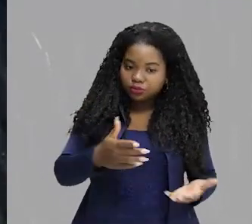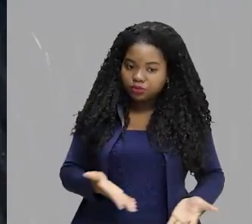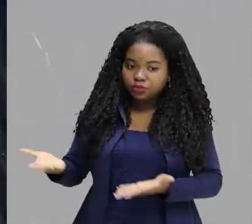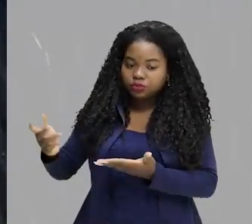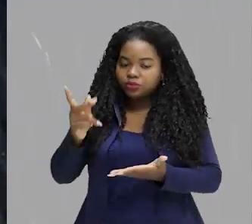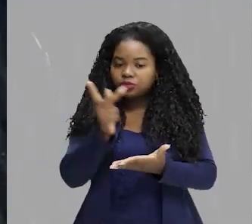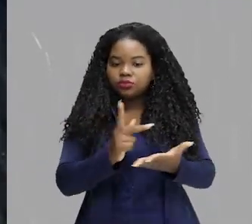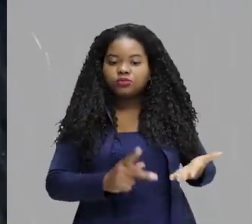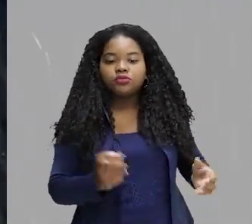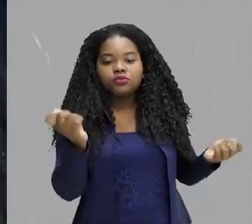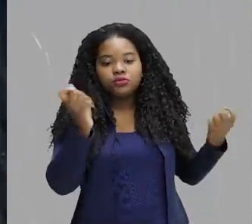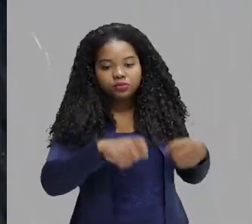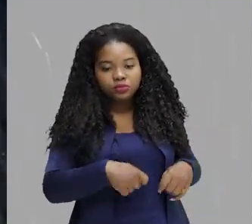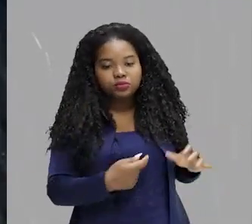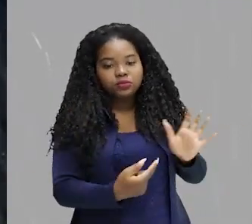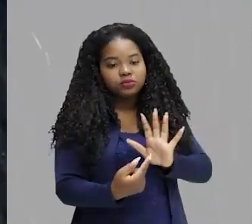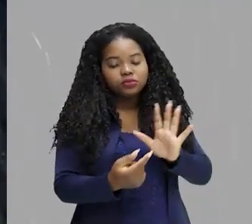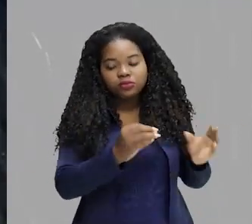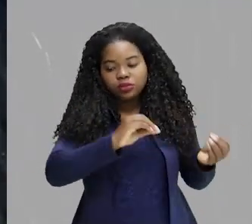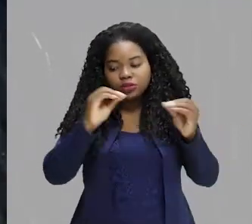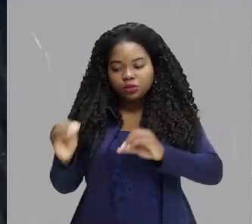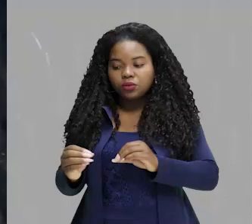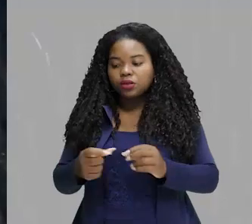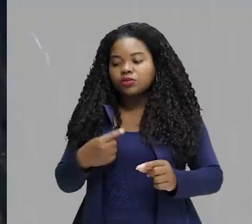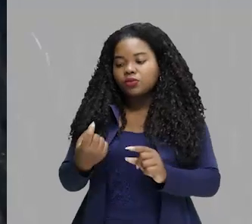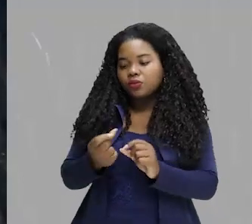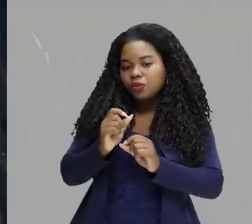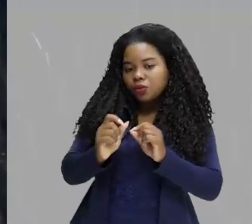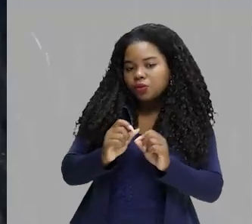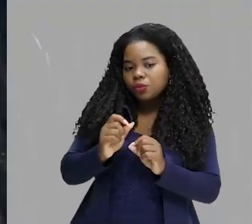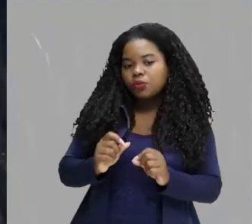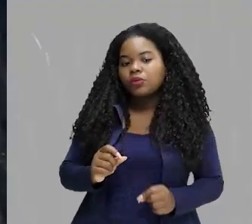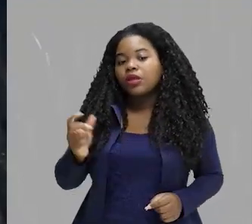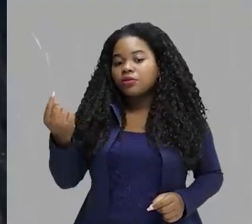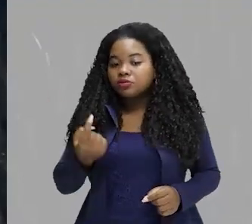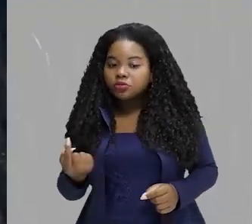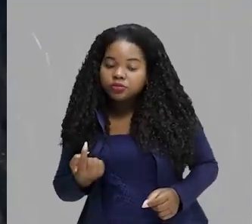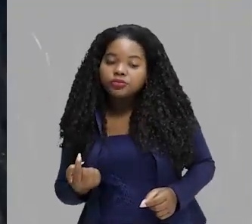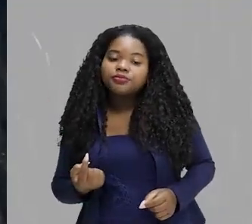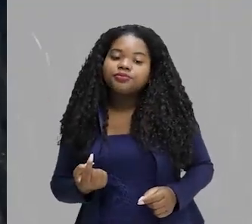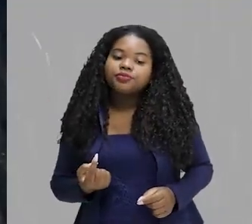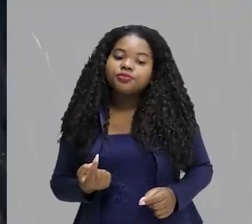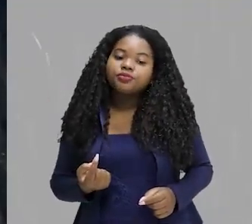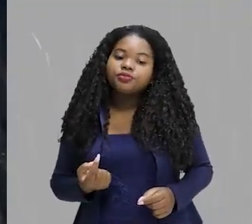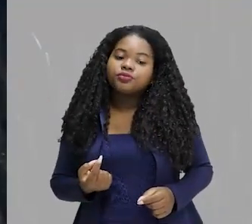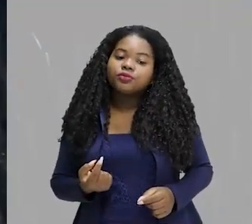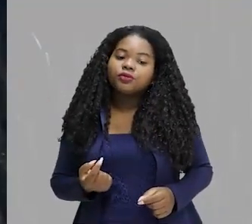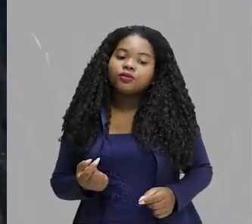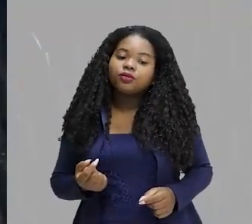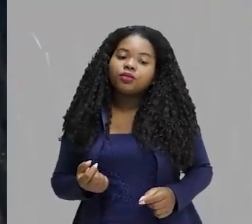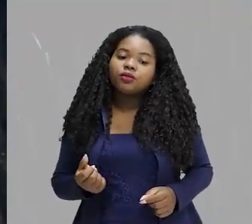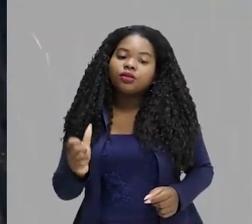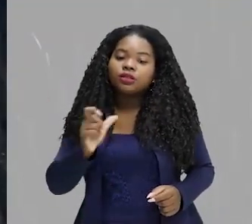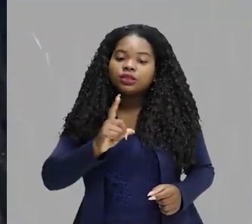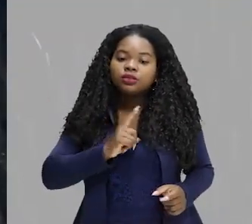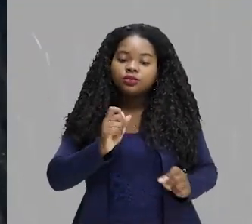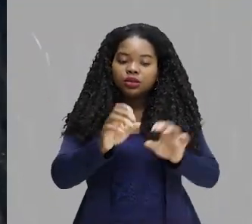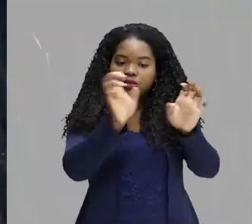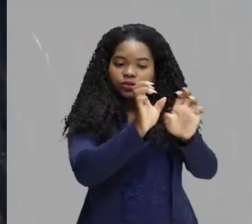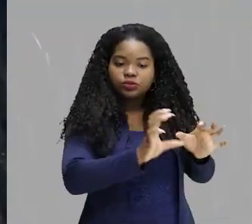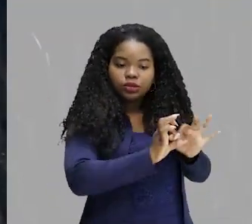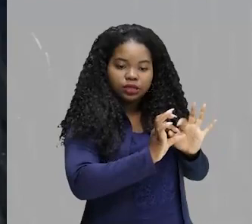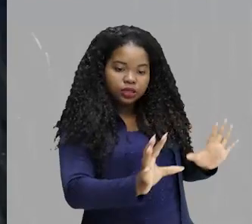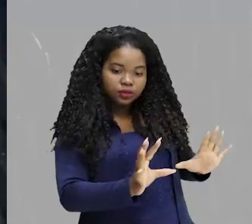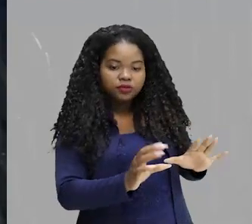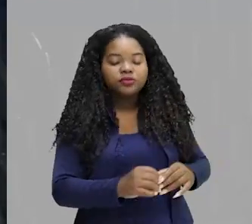vamos ter algumas formas específicas e algumas características, como elas também podem seguir padrões livres. Então, aqui você